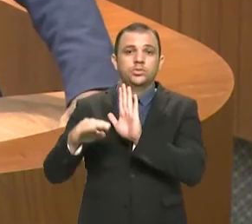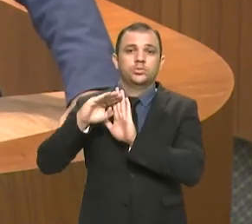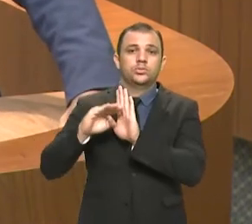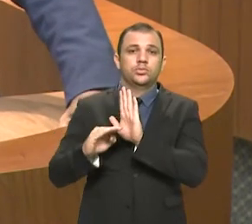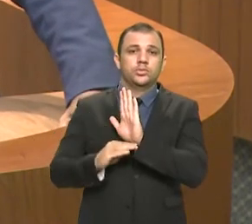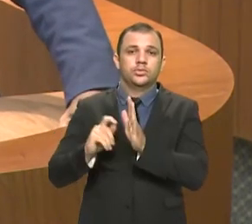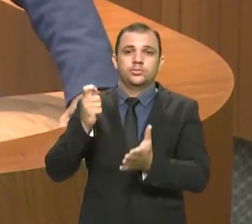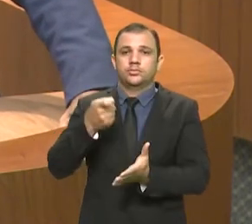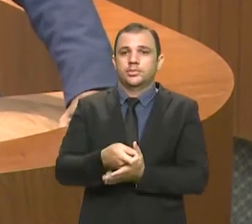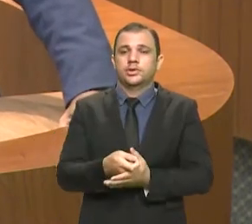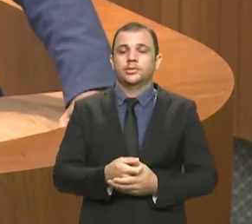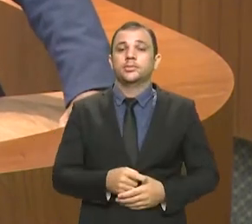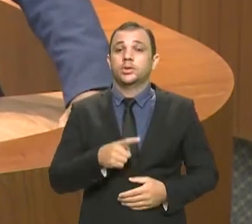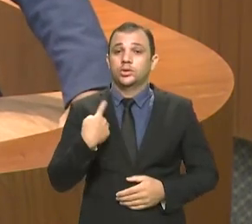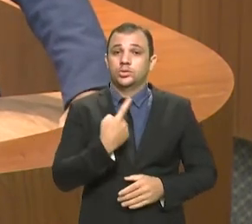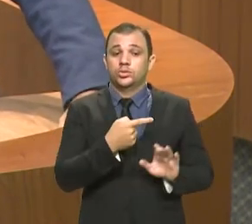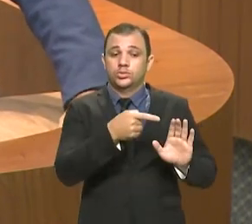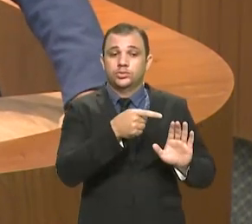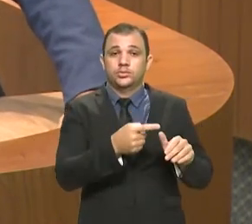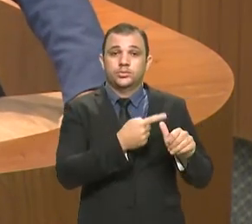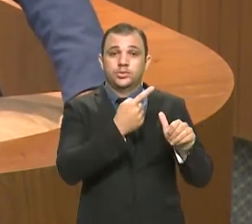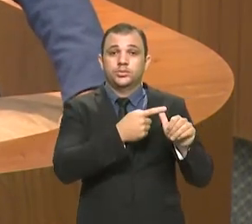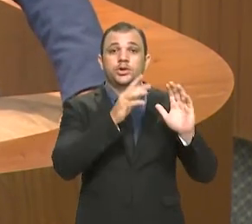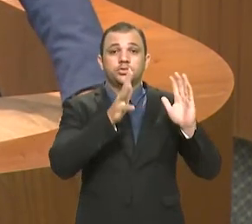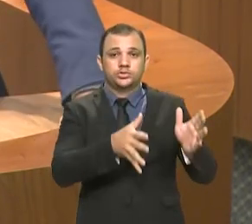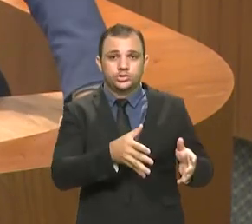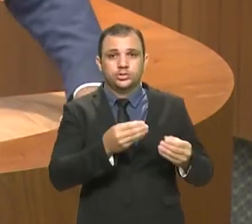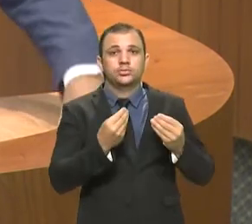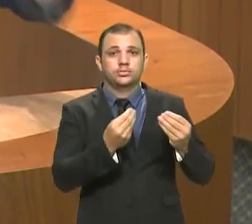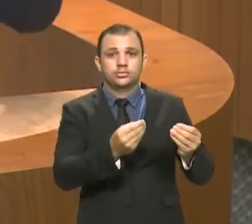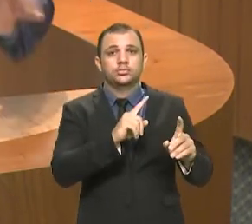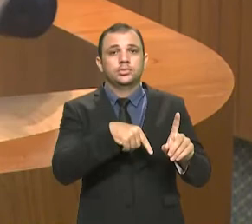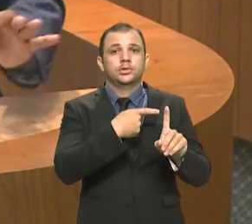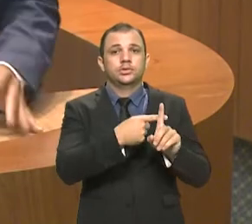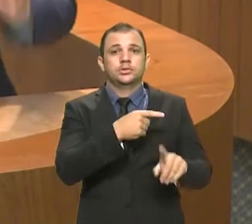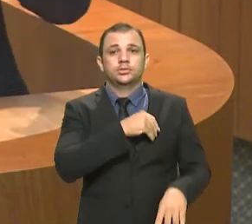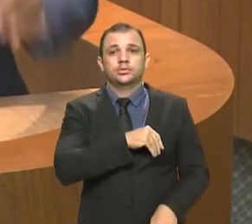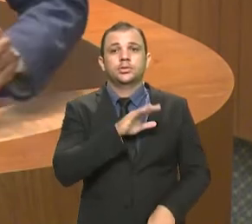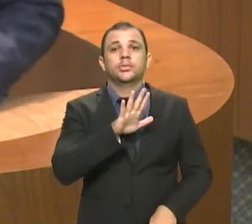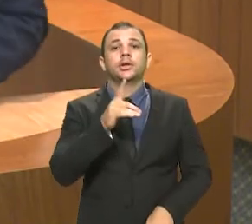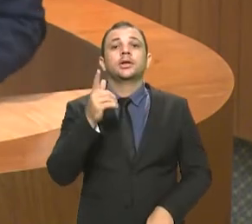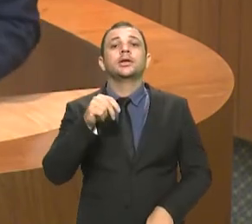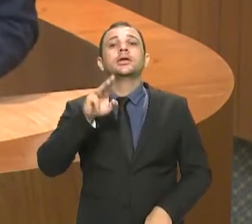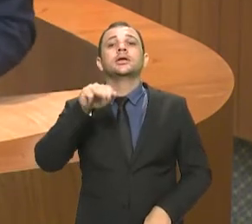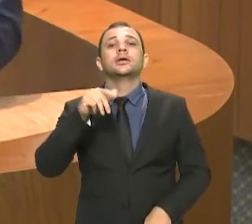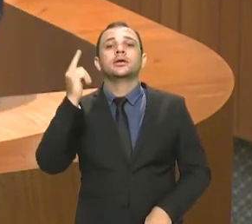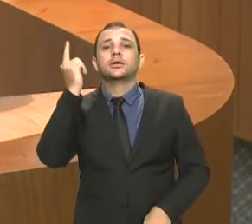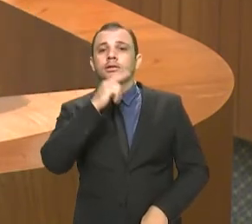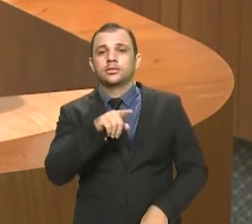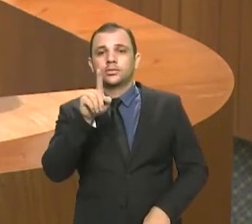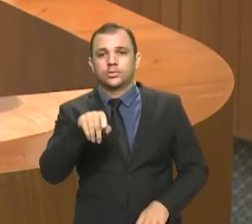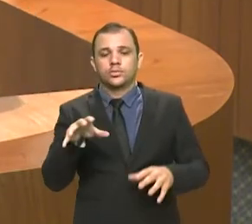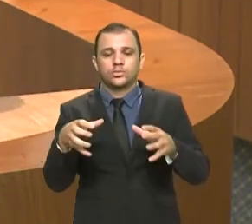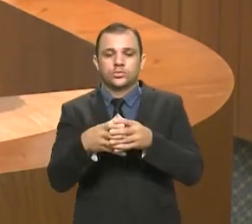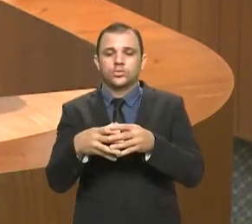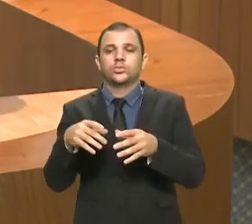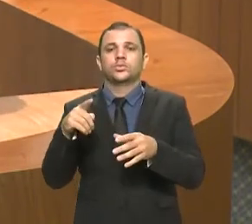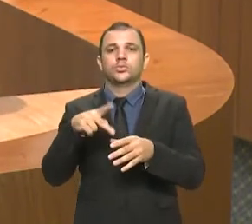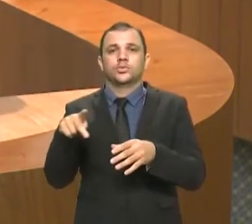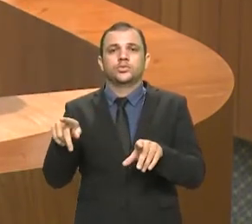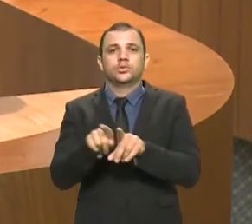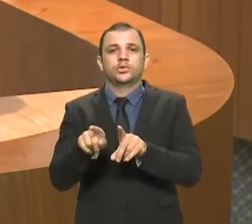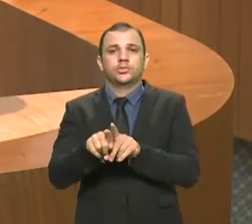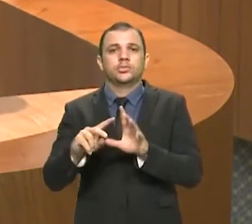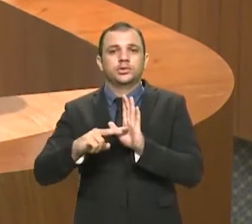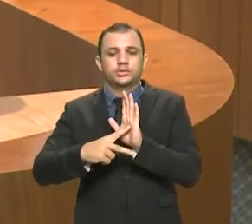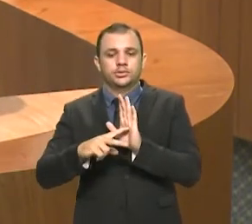mas quem ganhou nesta guerra, nesta luta, nesta batalha, foram os professores e o sindicato. De forma atuante,